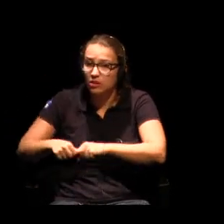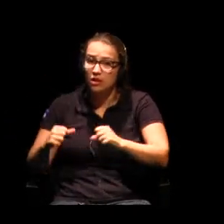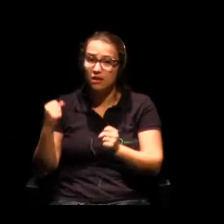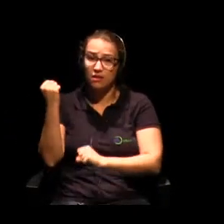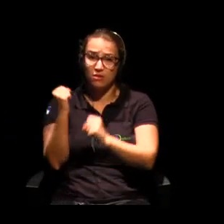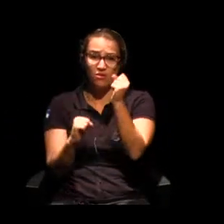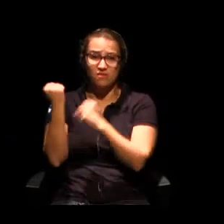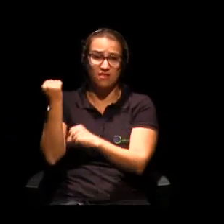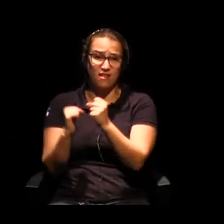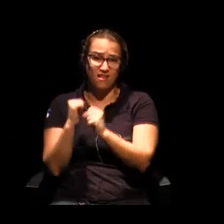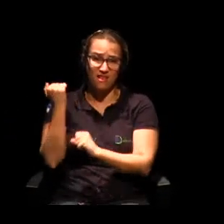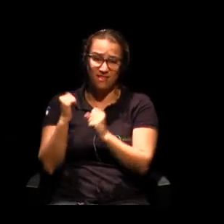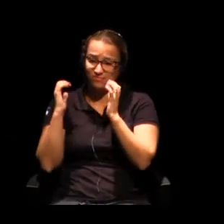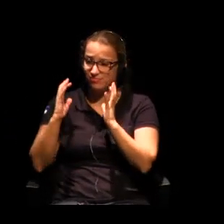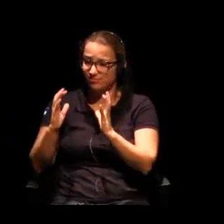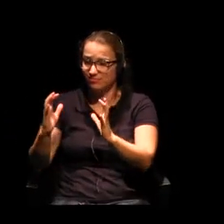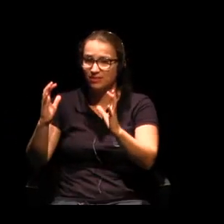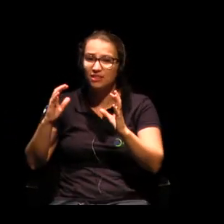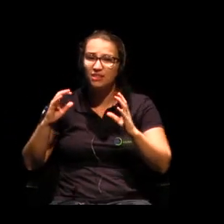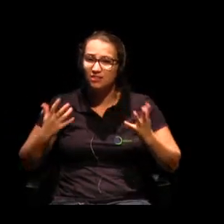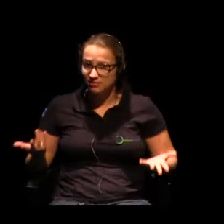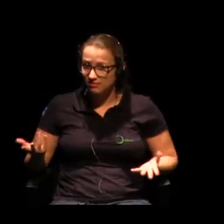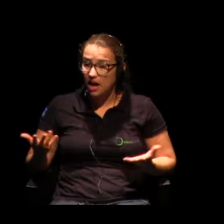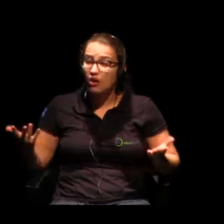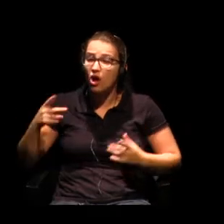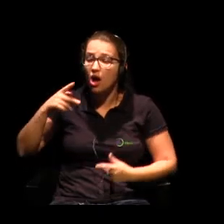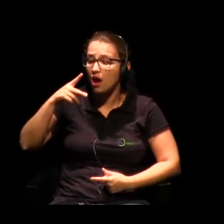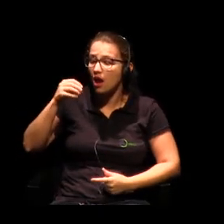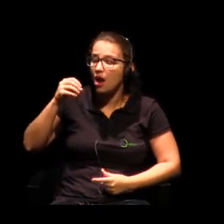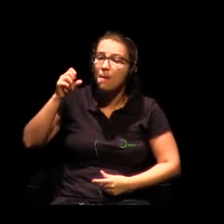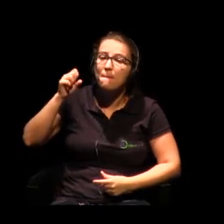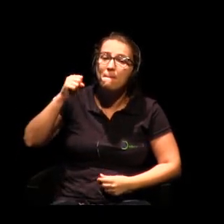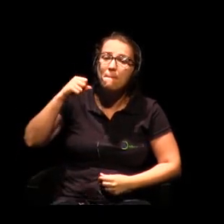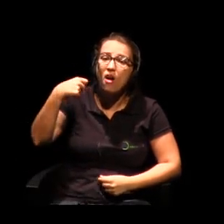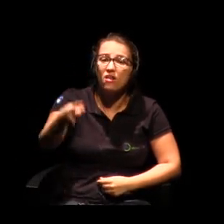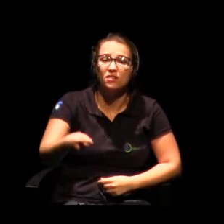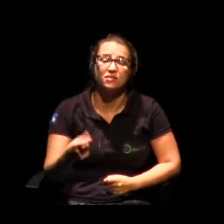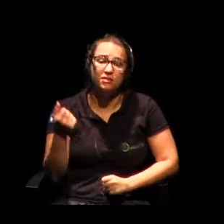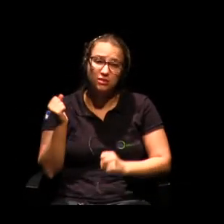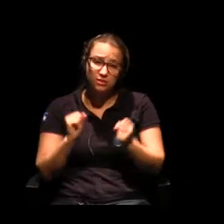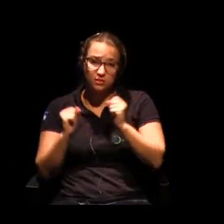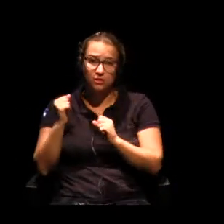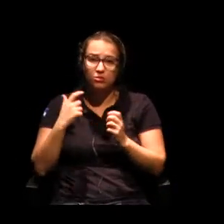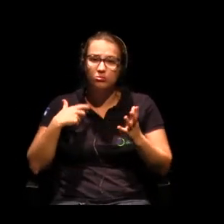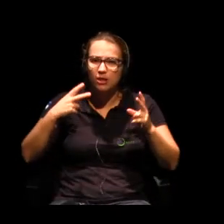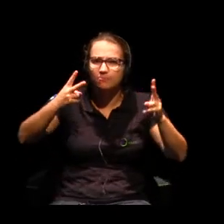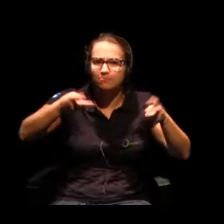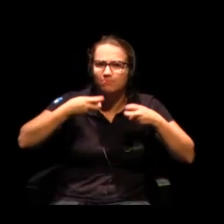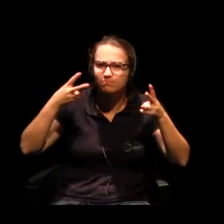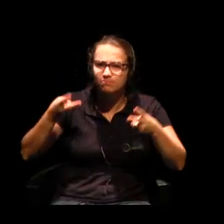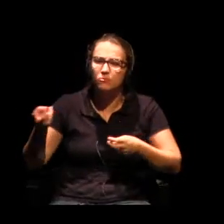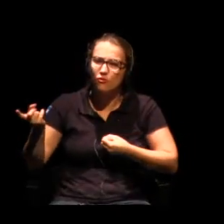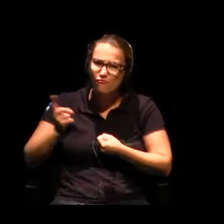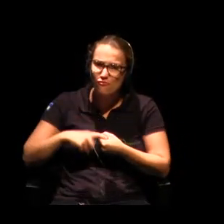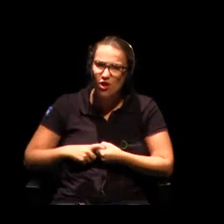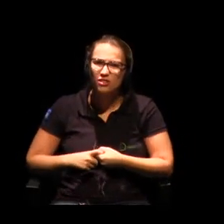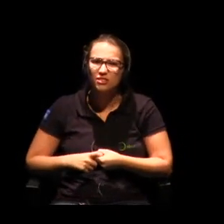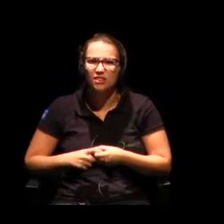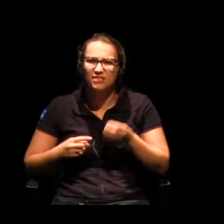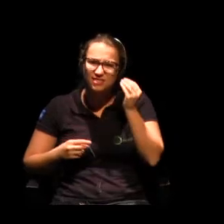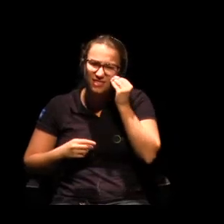transformado em uma área industrial, e agora é uma área pós-industrial. O que queremos fazer